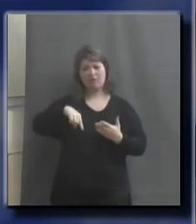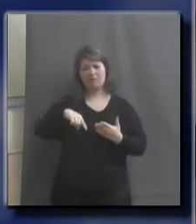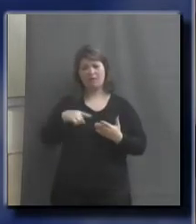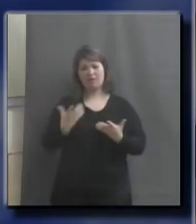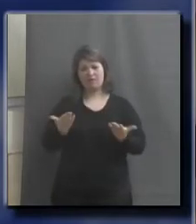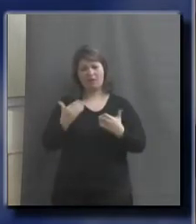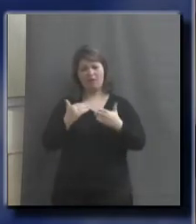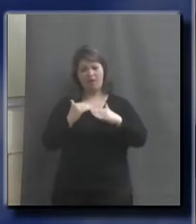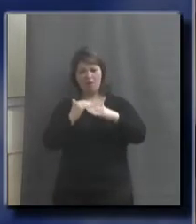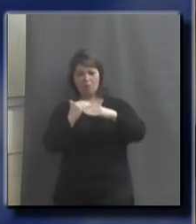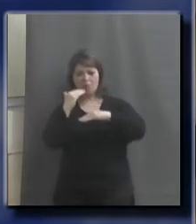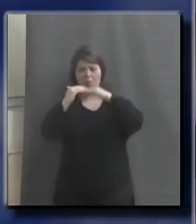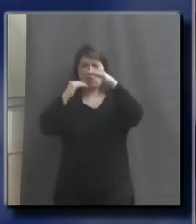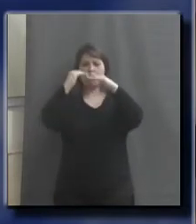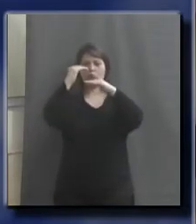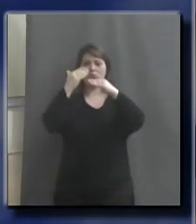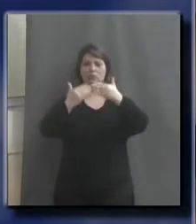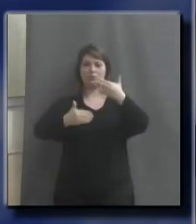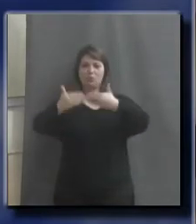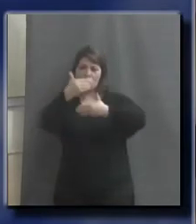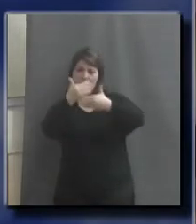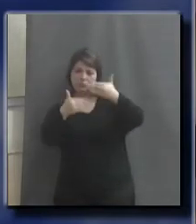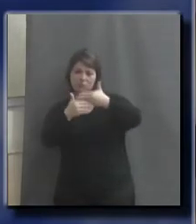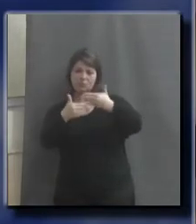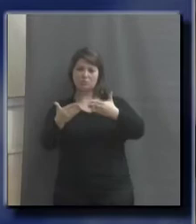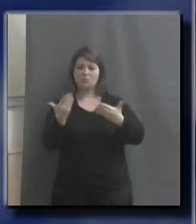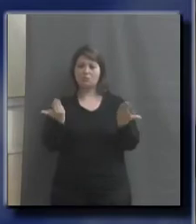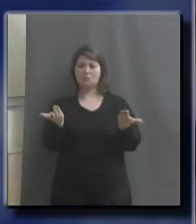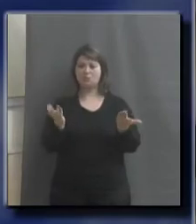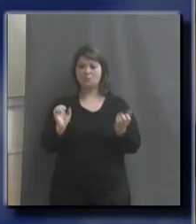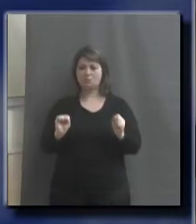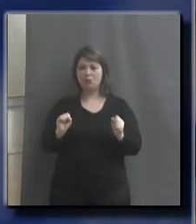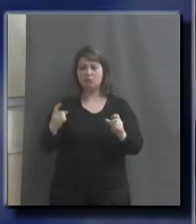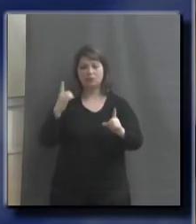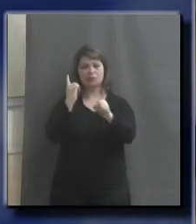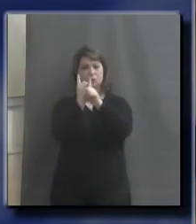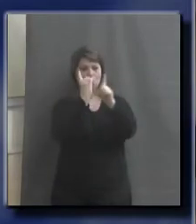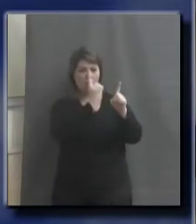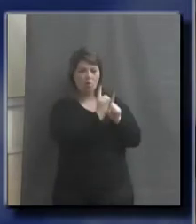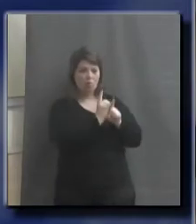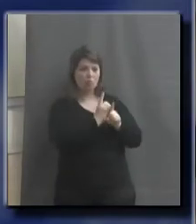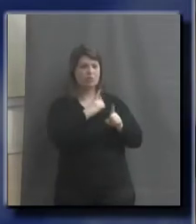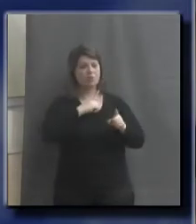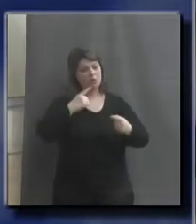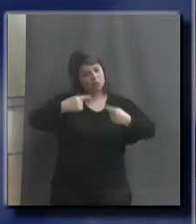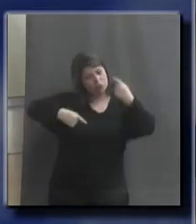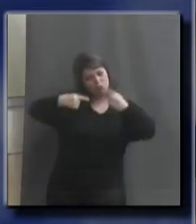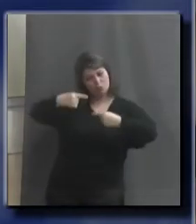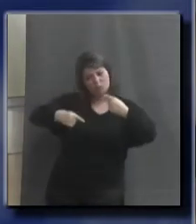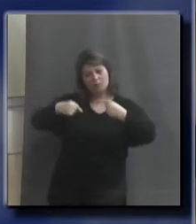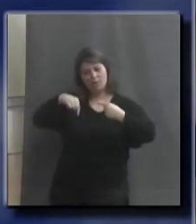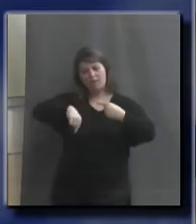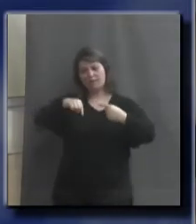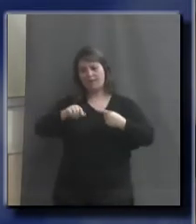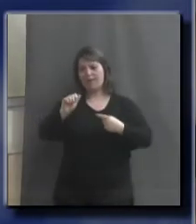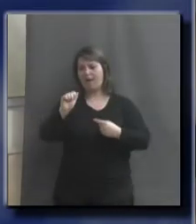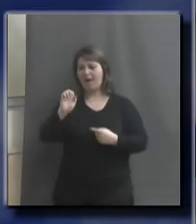de possibilidades, de encontros, de ações, e essa, da discussão da